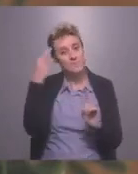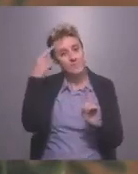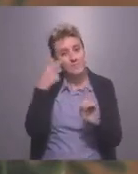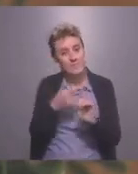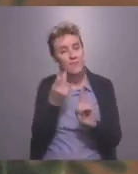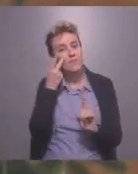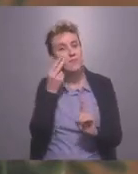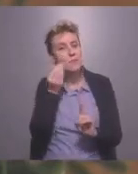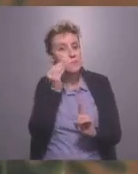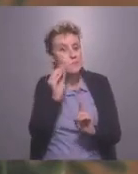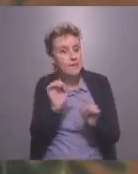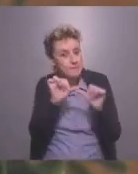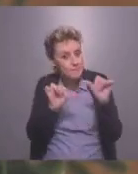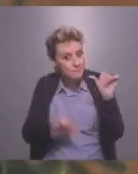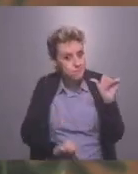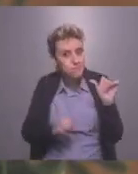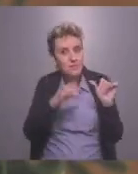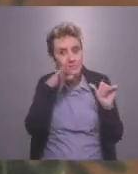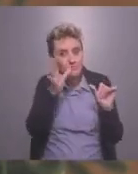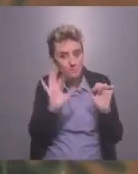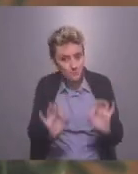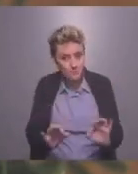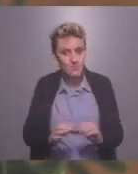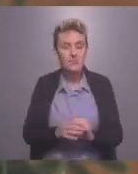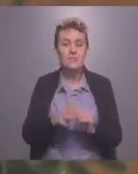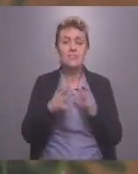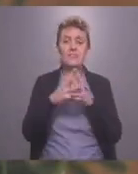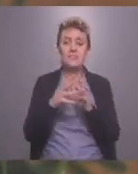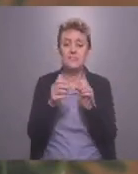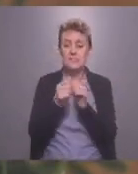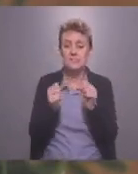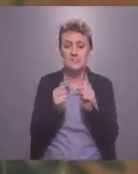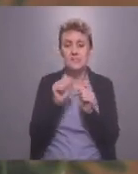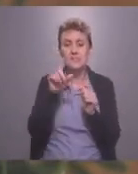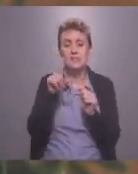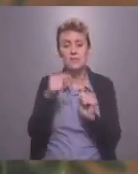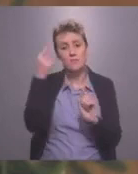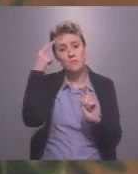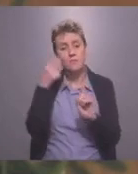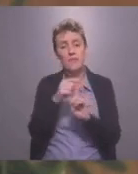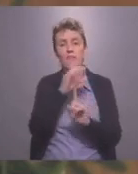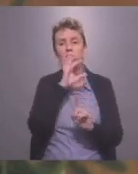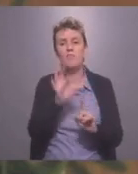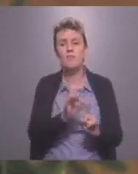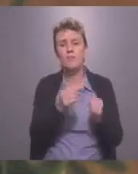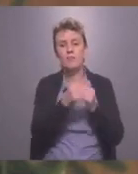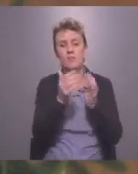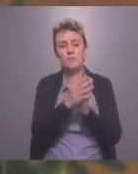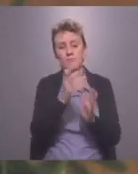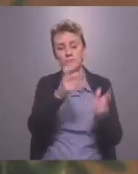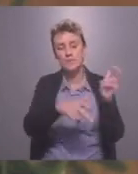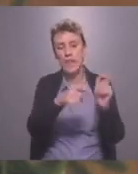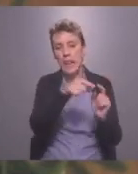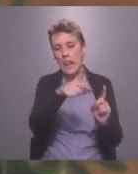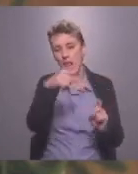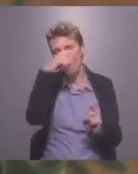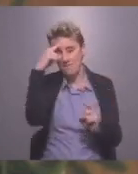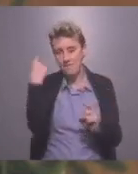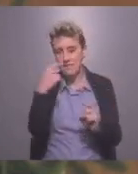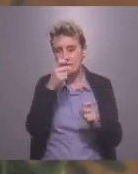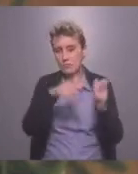assim. E rezemos por todas as famílias que atravessam momentos de dificuldade e de